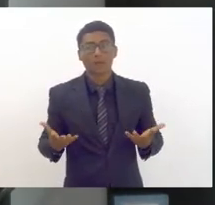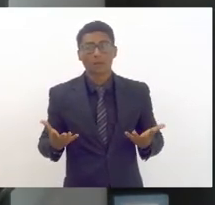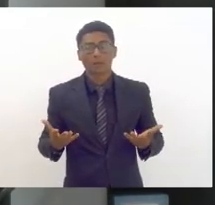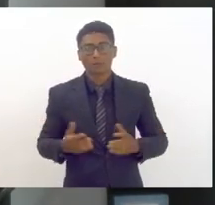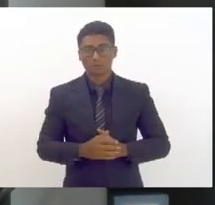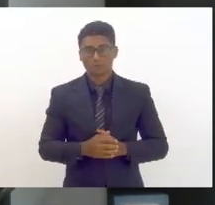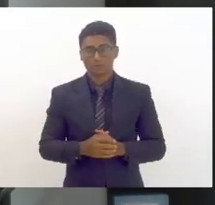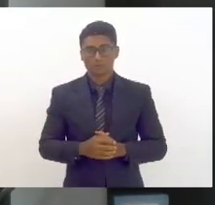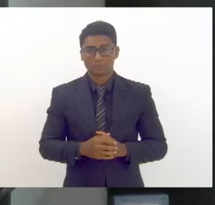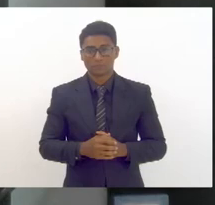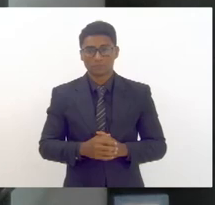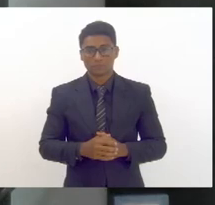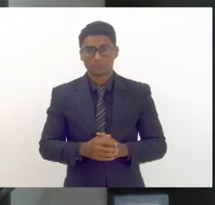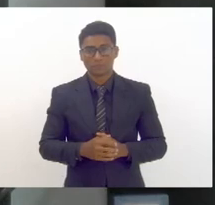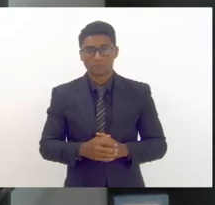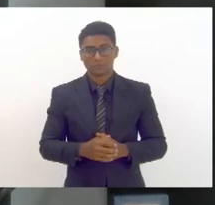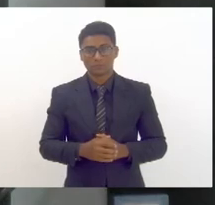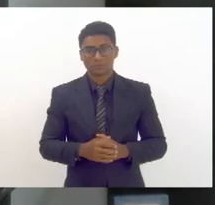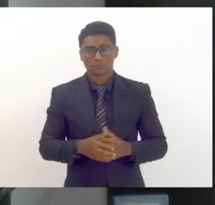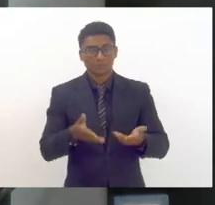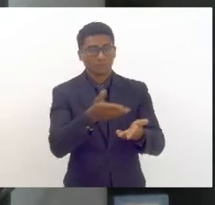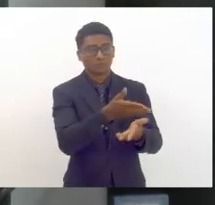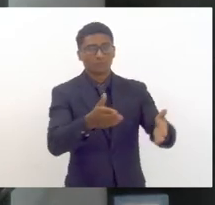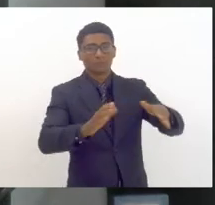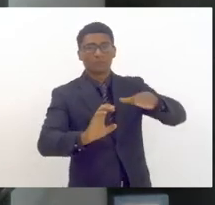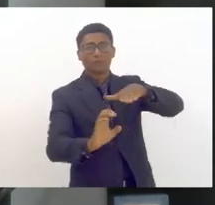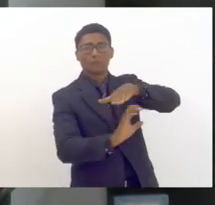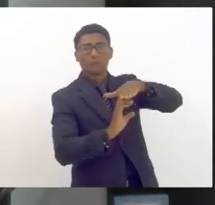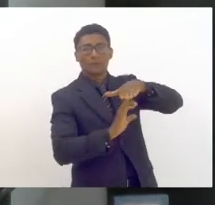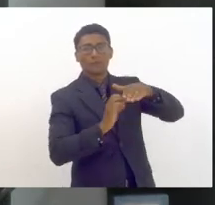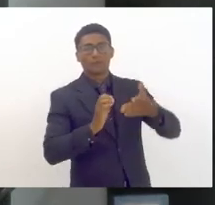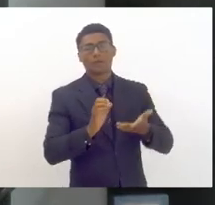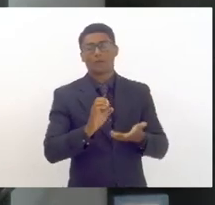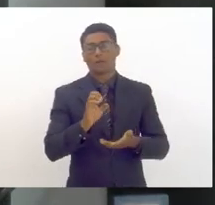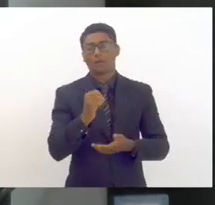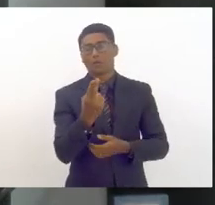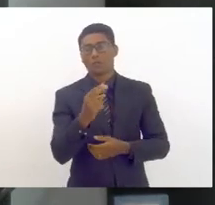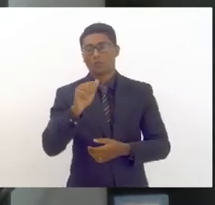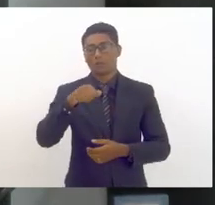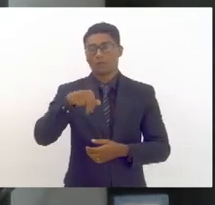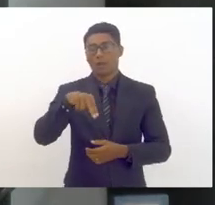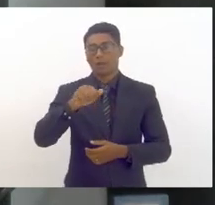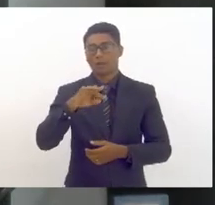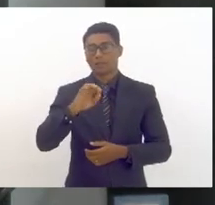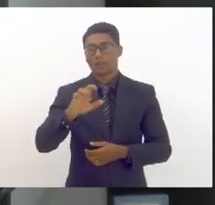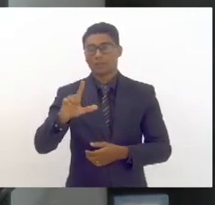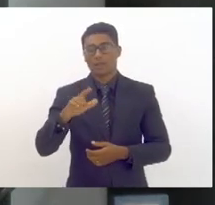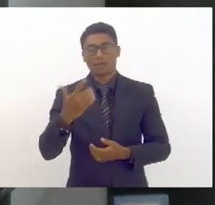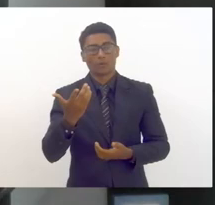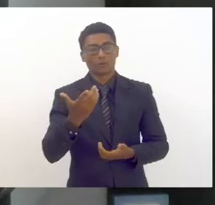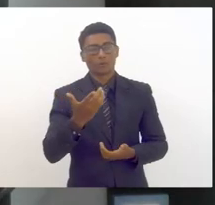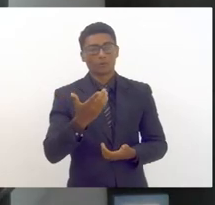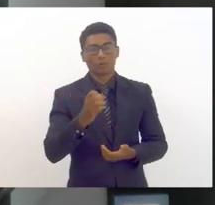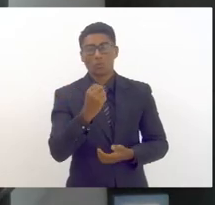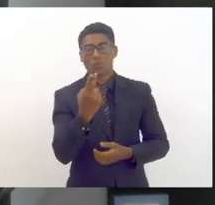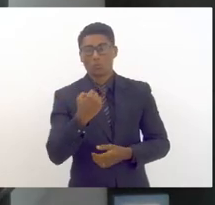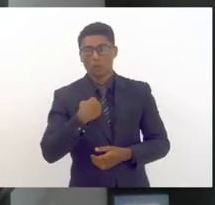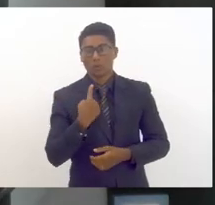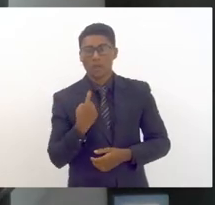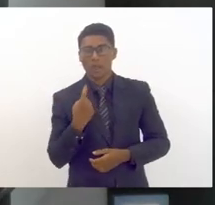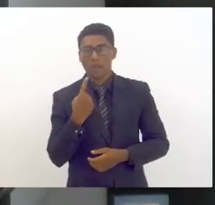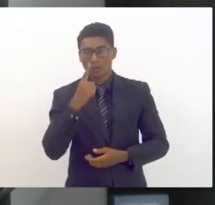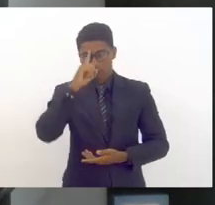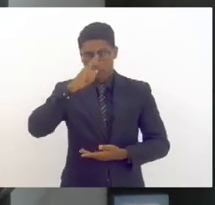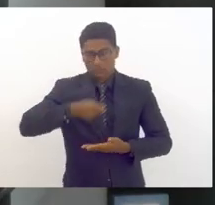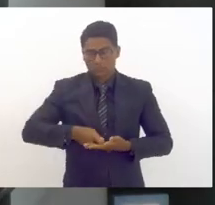decisão meramente das, né, das operadoras, da Anatel ou, né, da autora da lei, que sou, mas